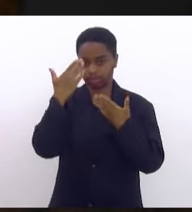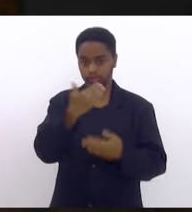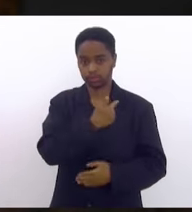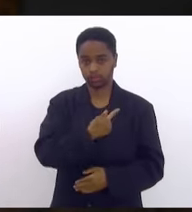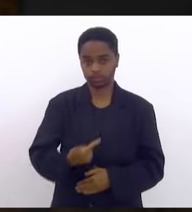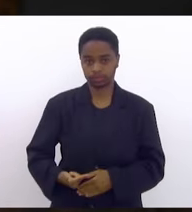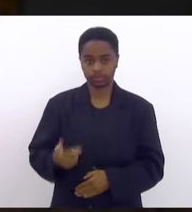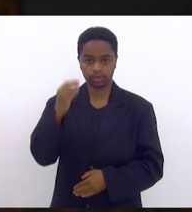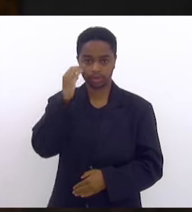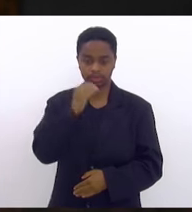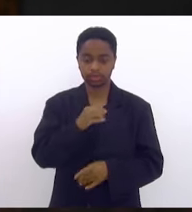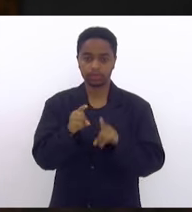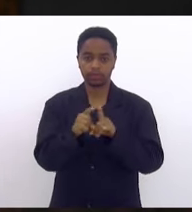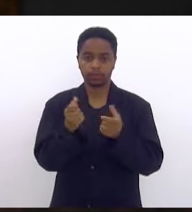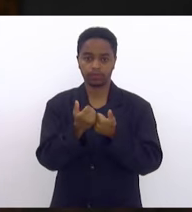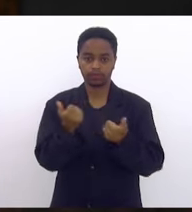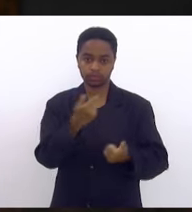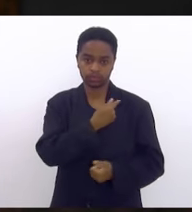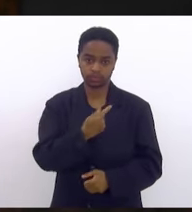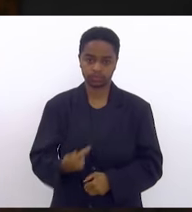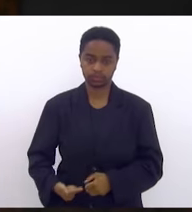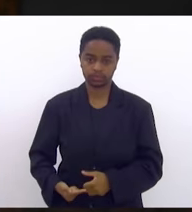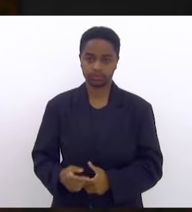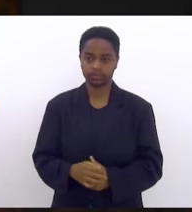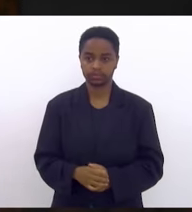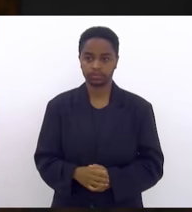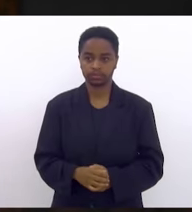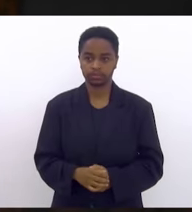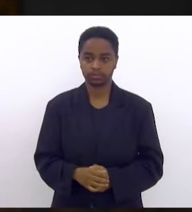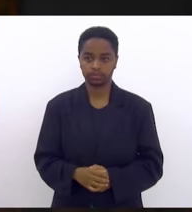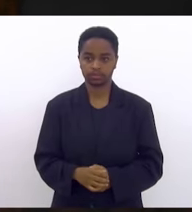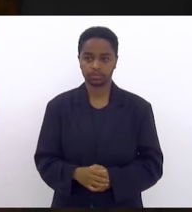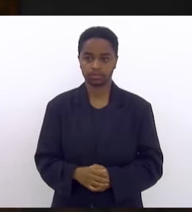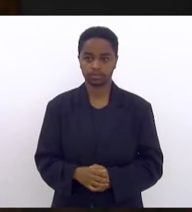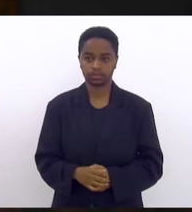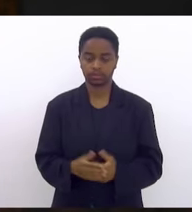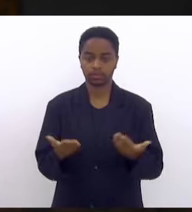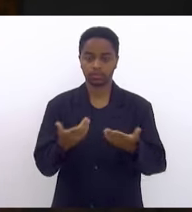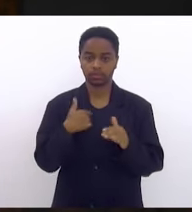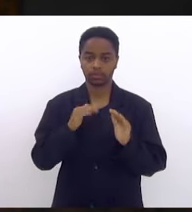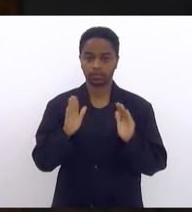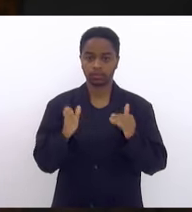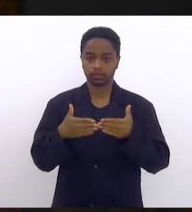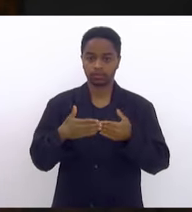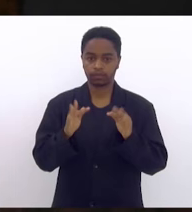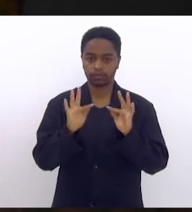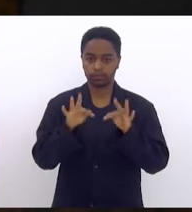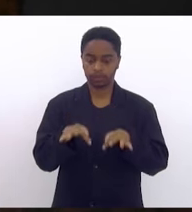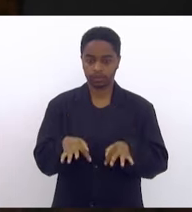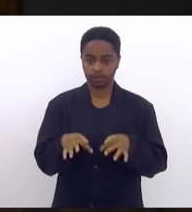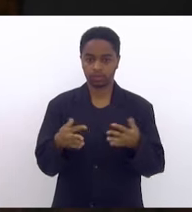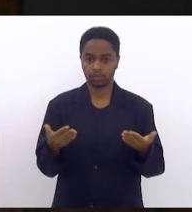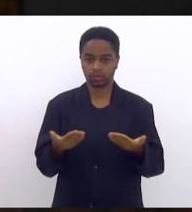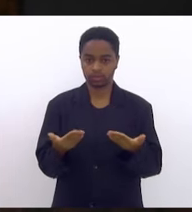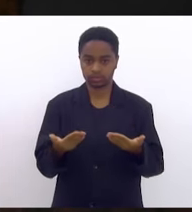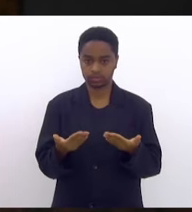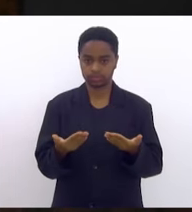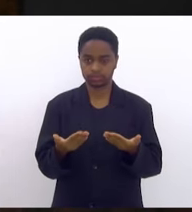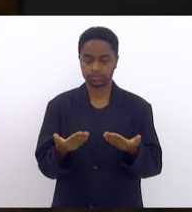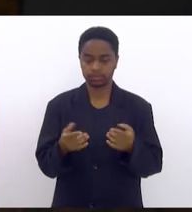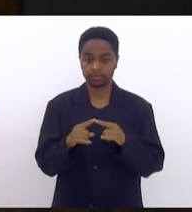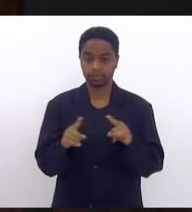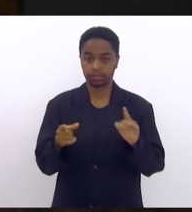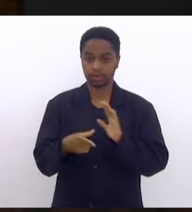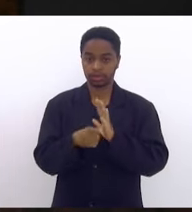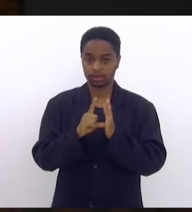Cláudio Castro e ao vice-governador Tiago Pampolha. Eu vou encerrar aqui essa sessão de hoje. Antes